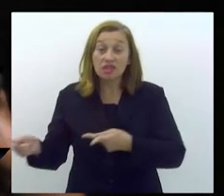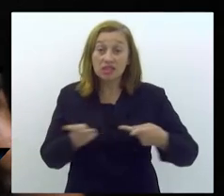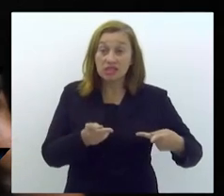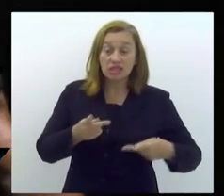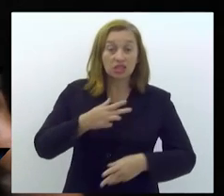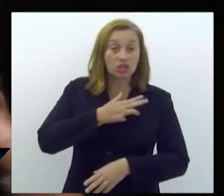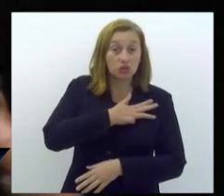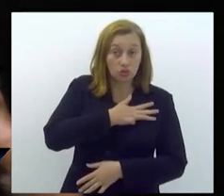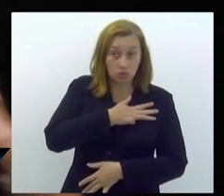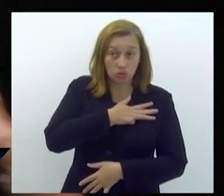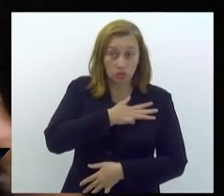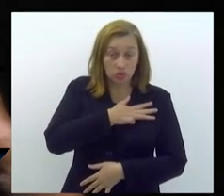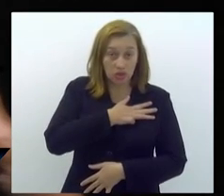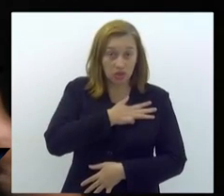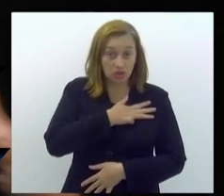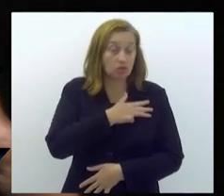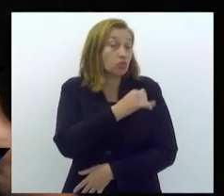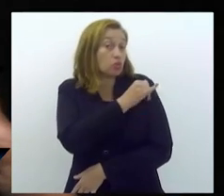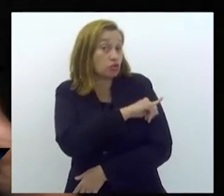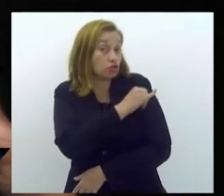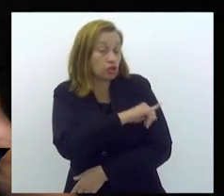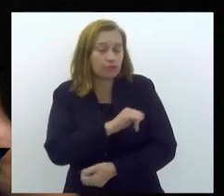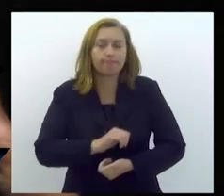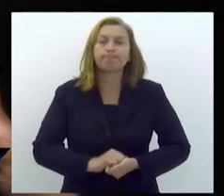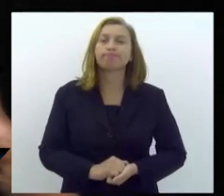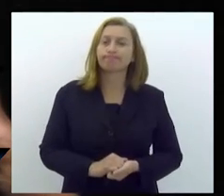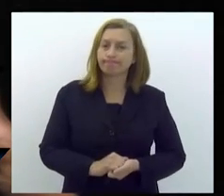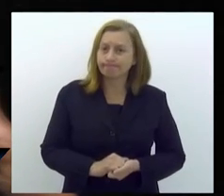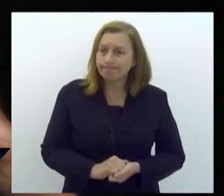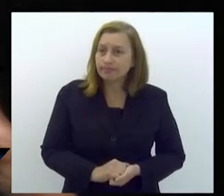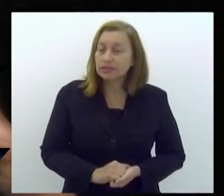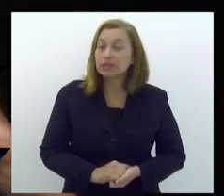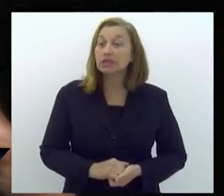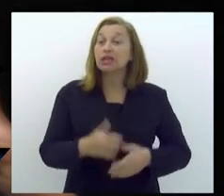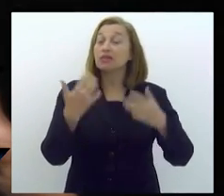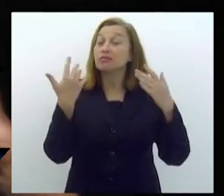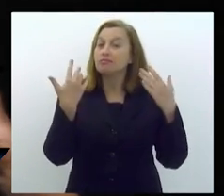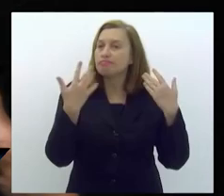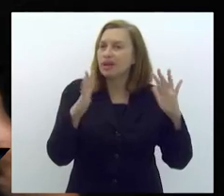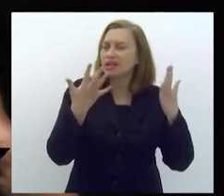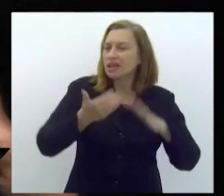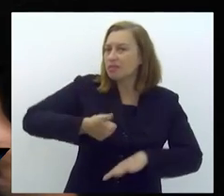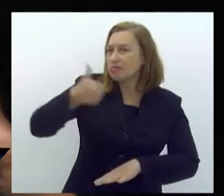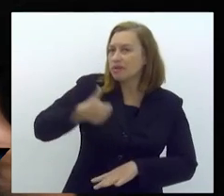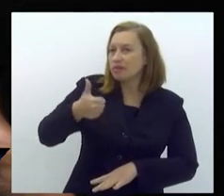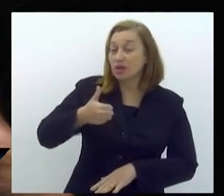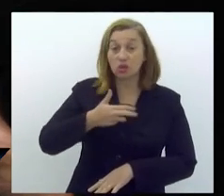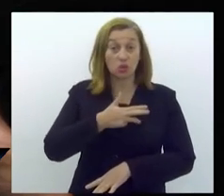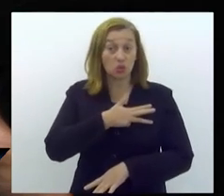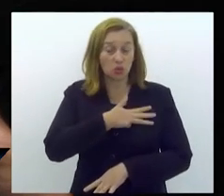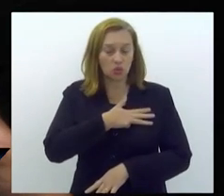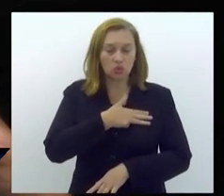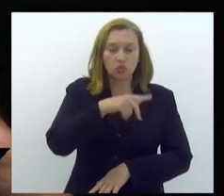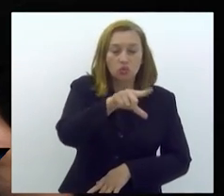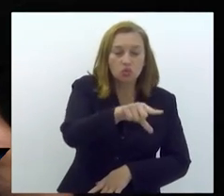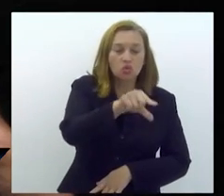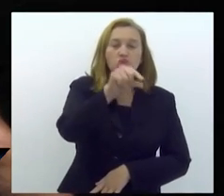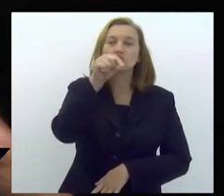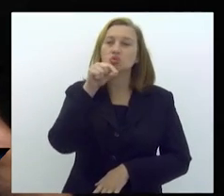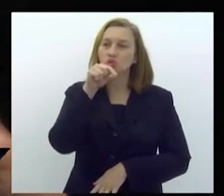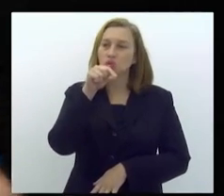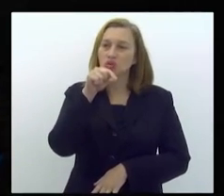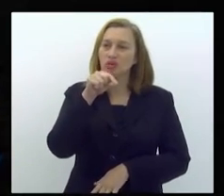aqui ao Rio de Janeiro Primeiro Celebrar o fato do presidente Lula ter escolhido